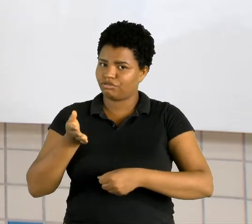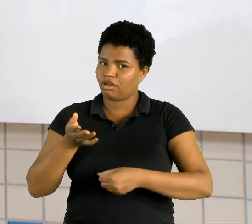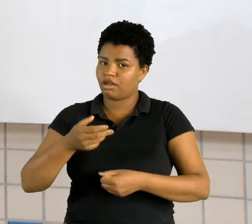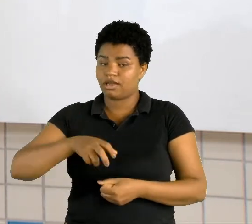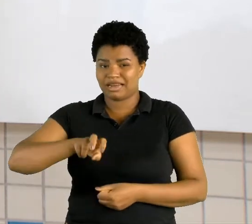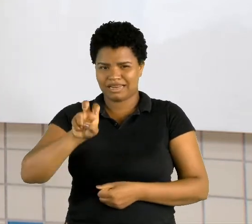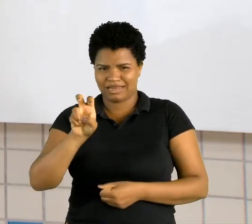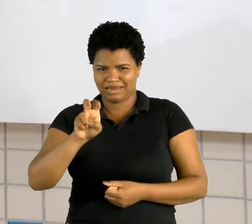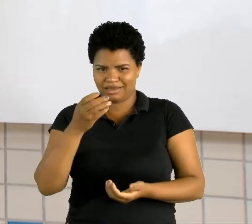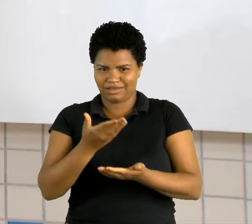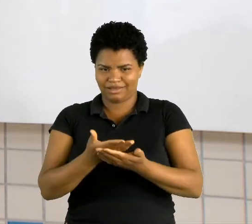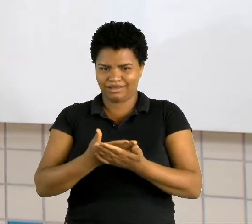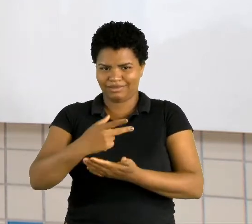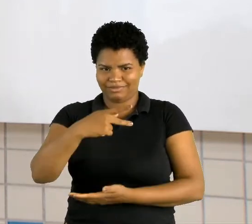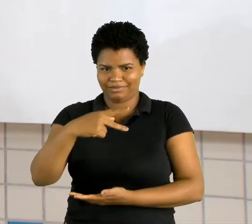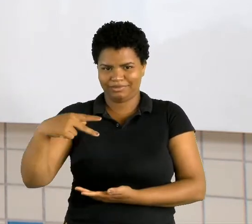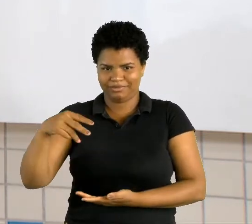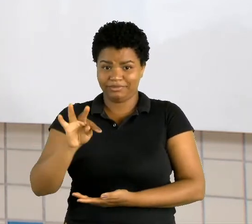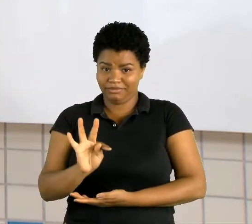aula de PPT.